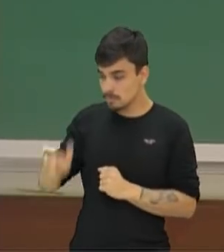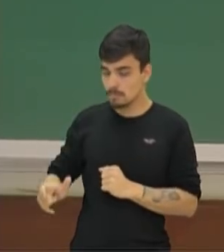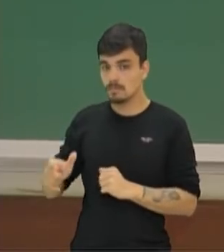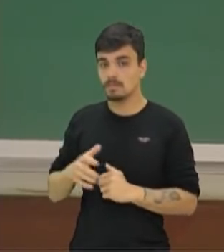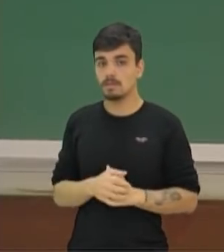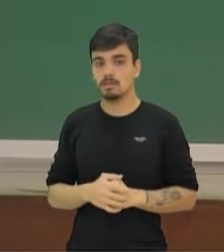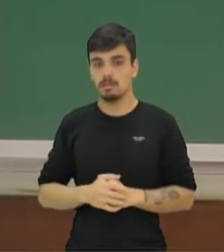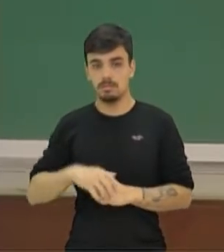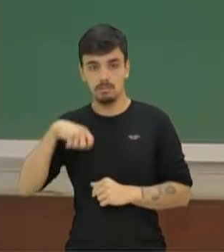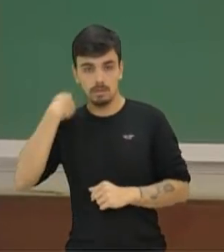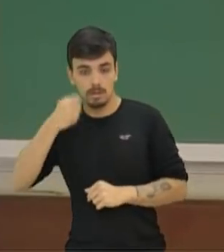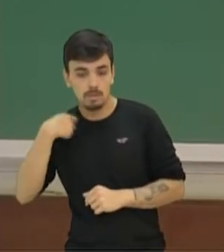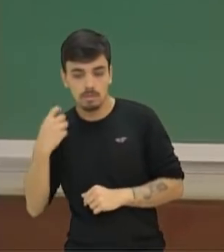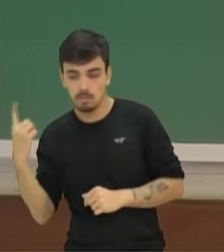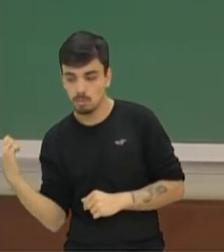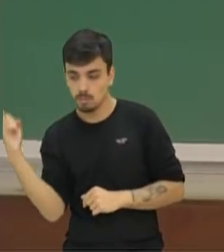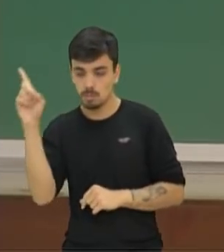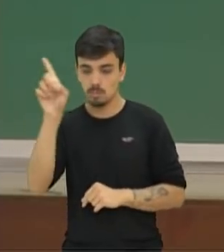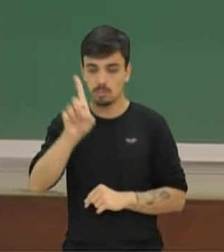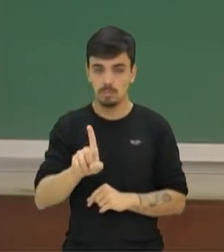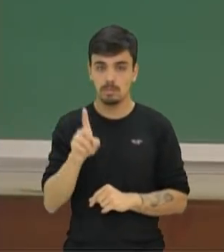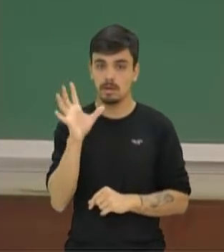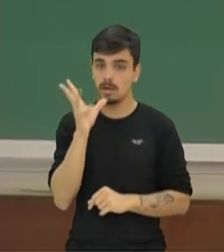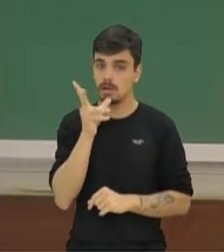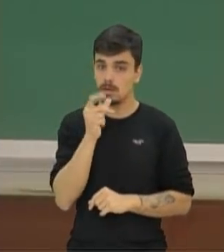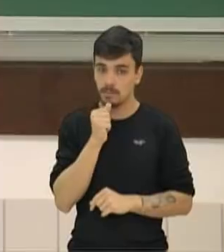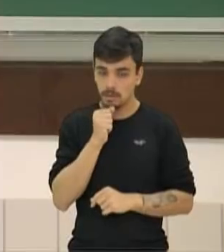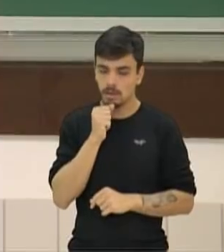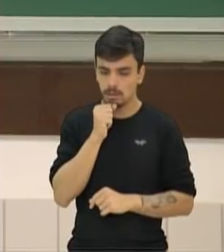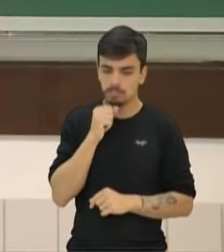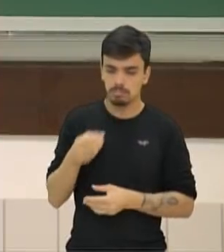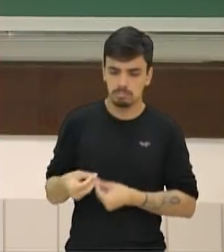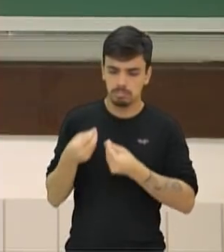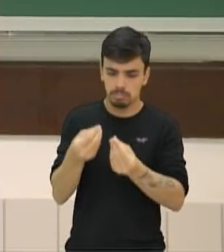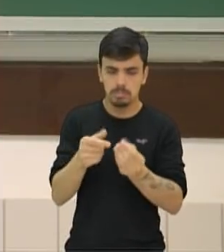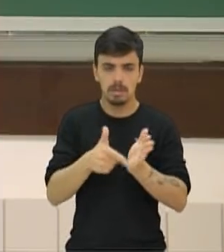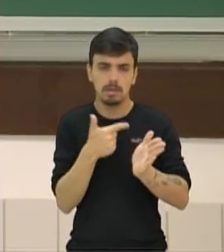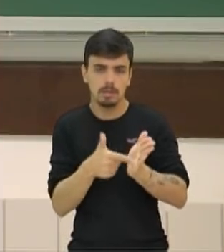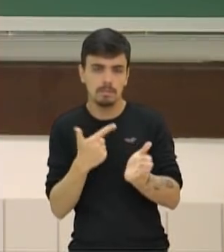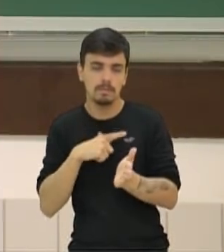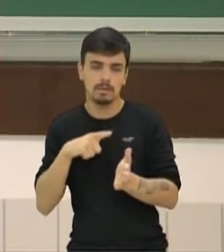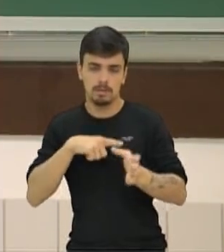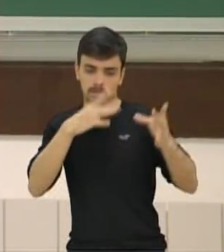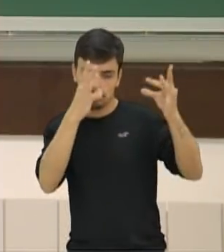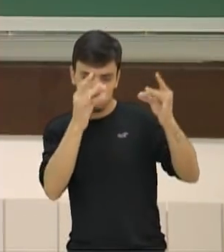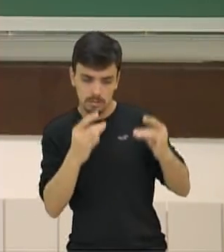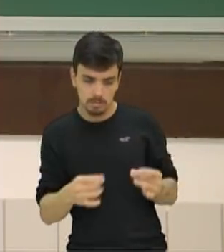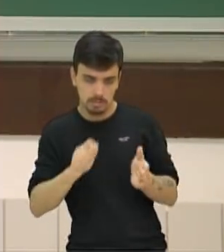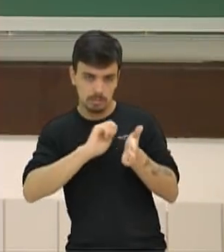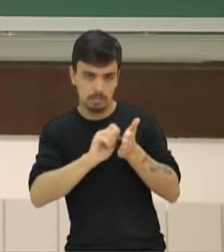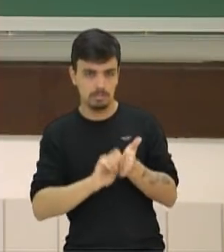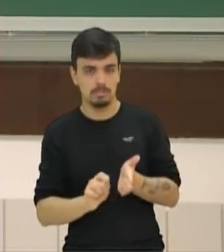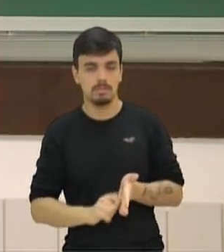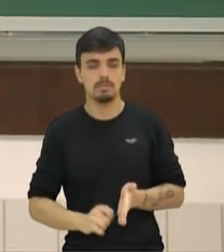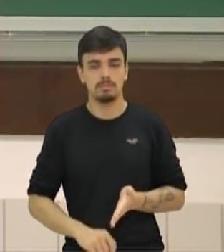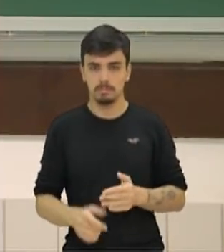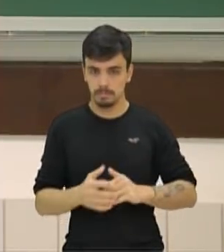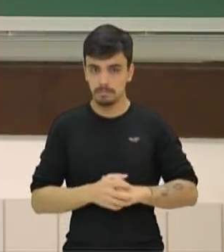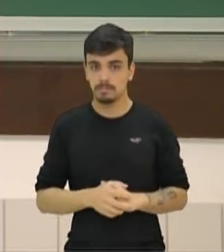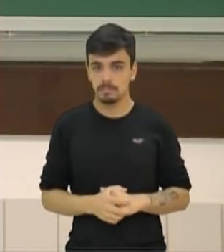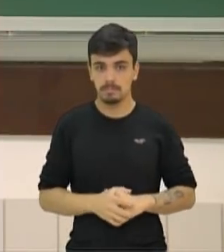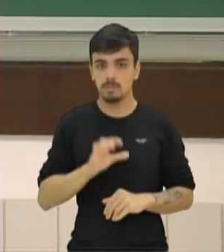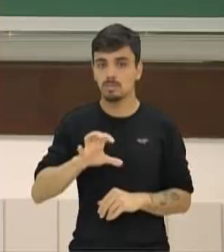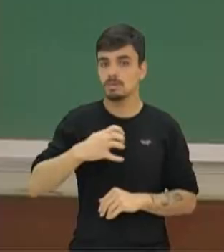o ator 1 entra devagar carregando livros, enfim. Pode ter descrições, né, as rúbricas das personagens, o que ela